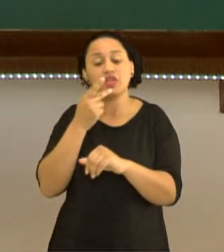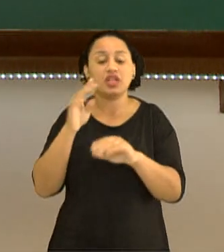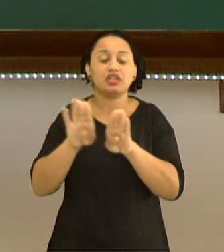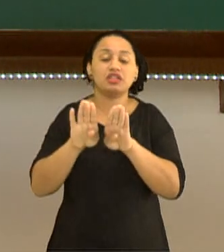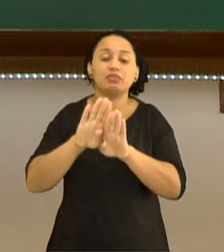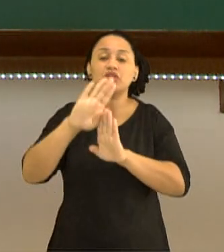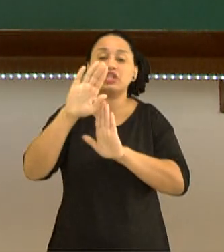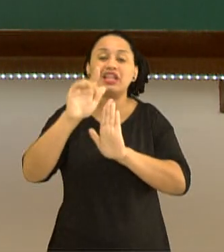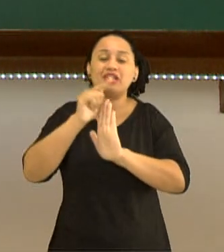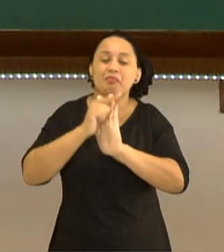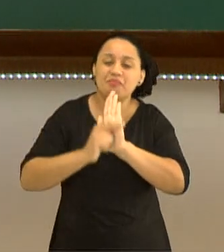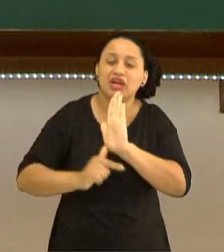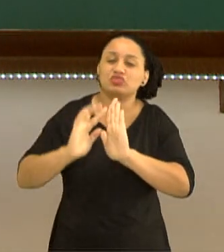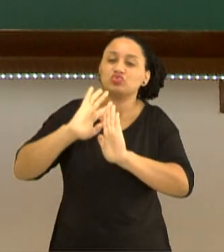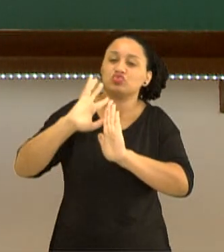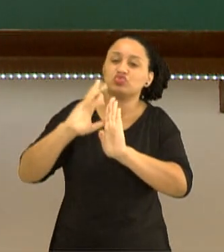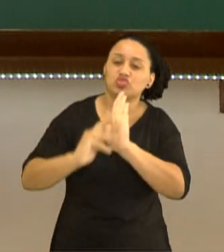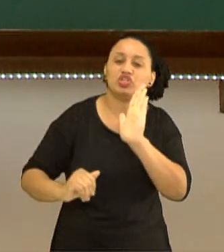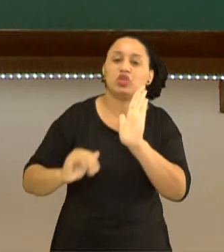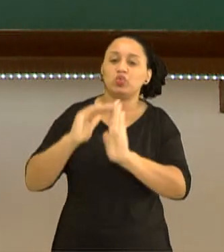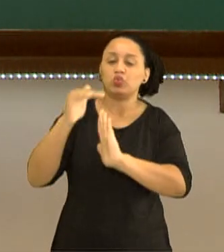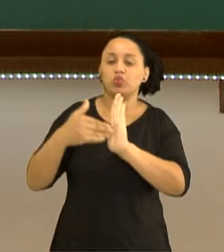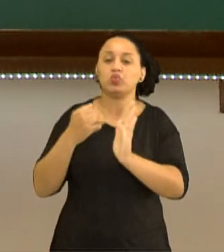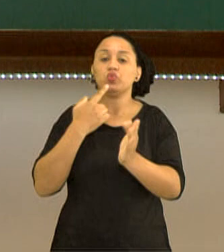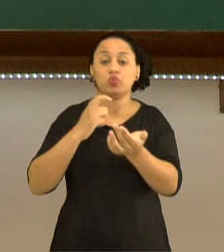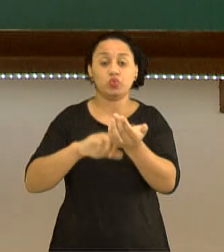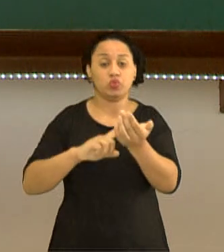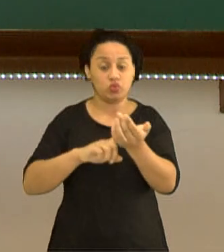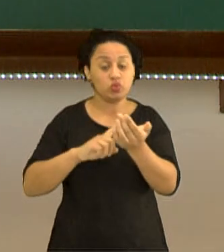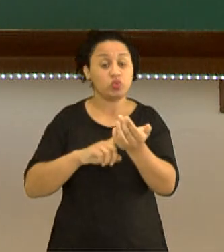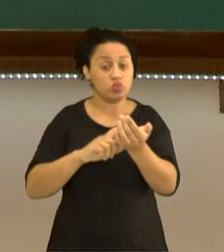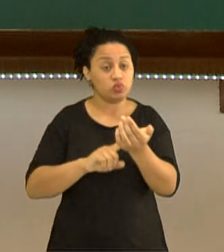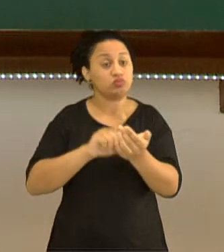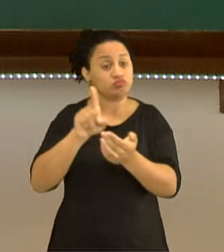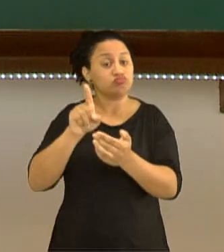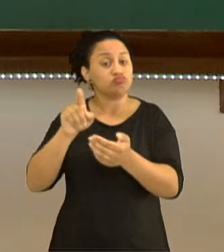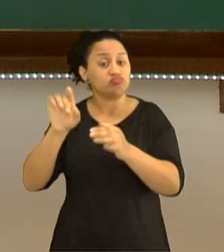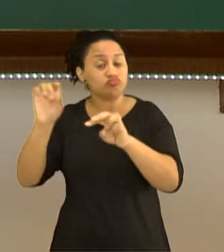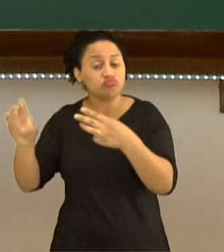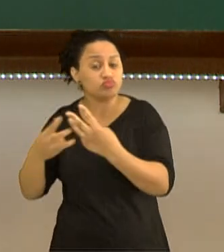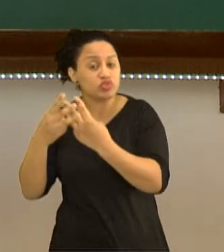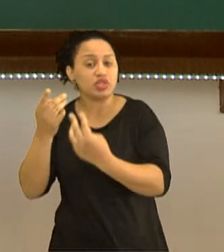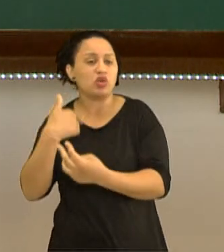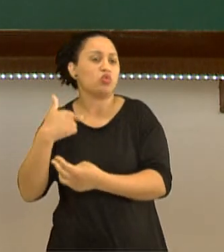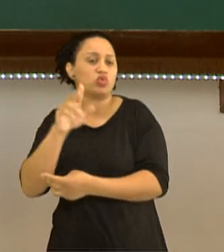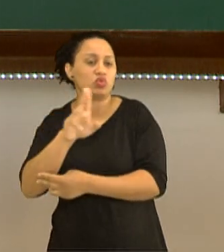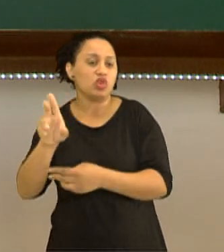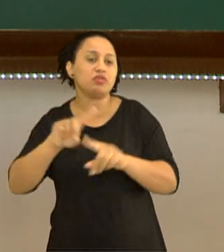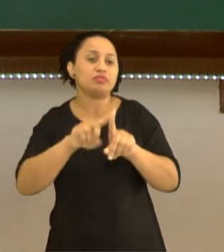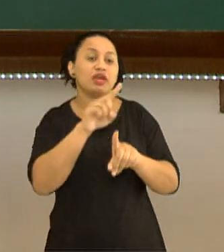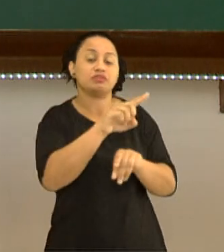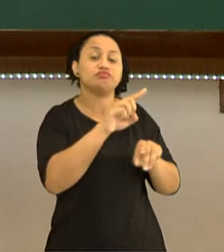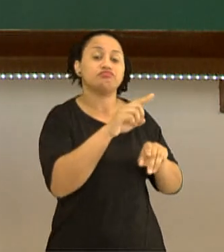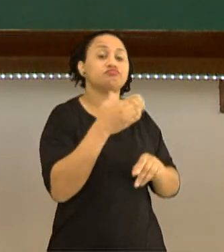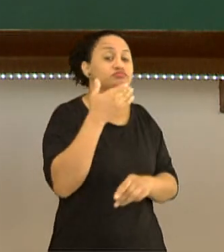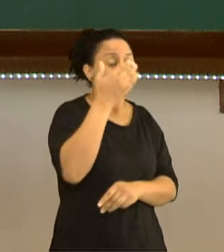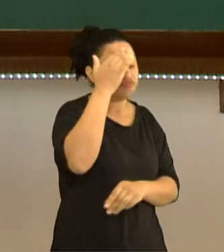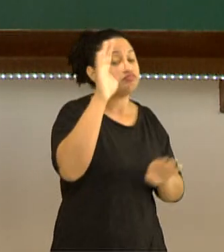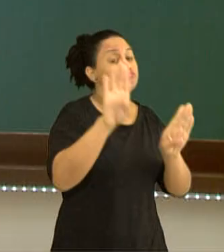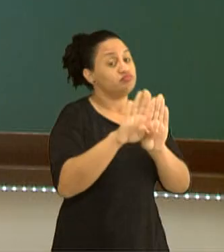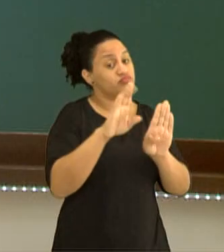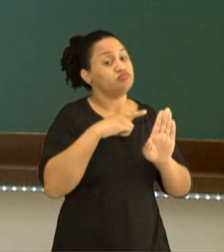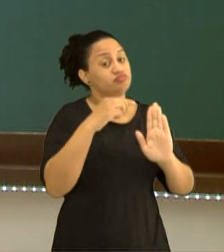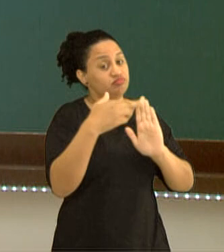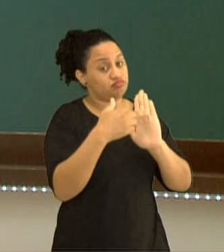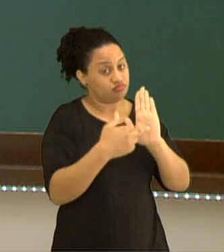tirar todo o sangue, que lá no judaísmo chama-se cacherização, mas também tem essa regra no